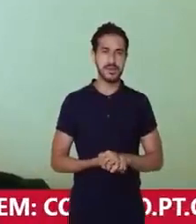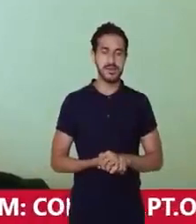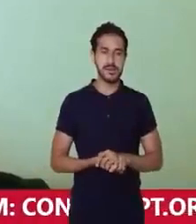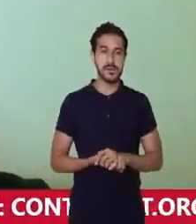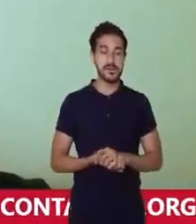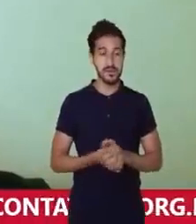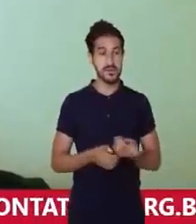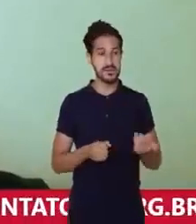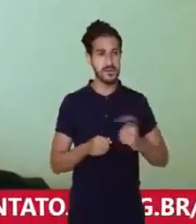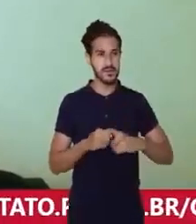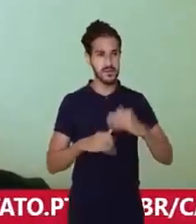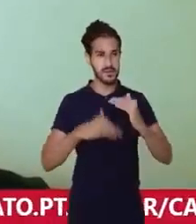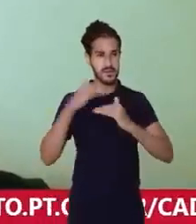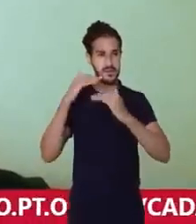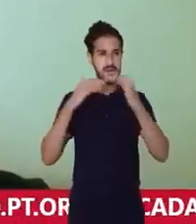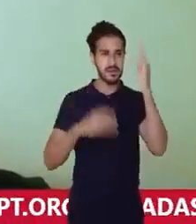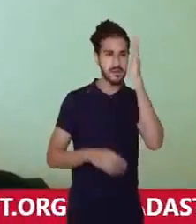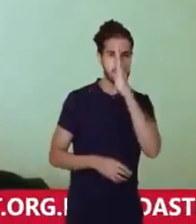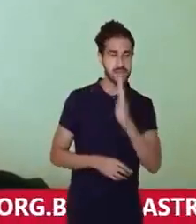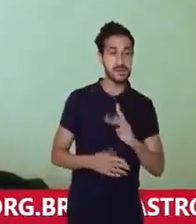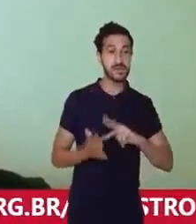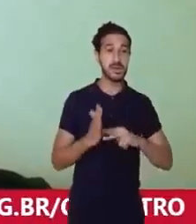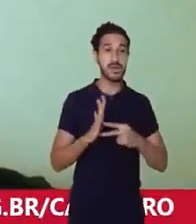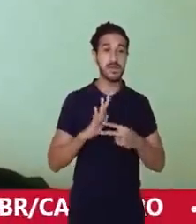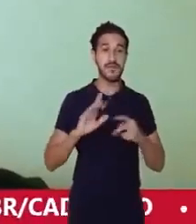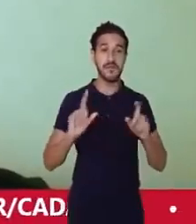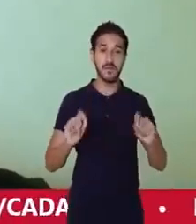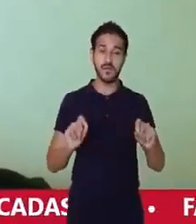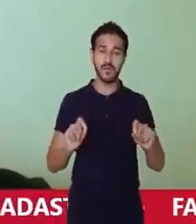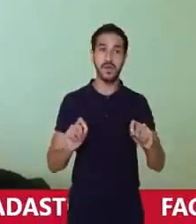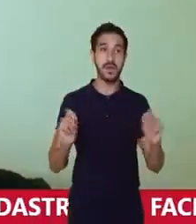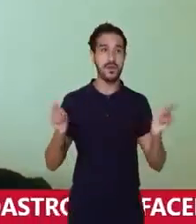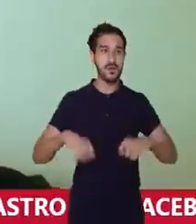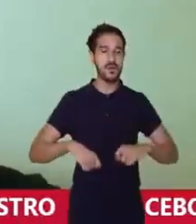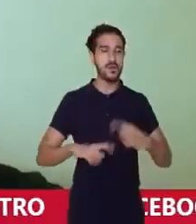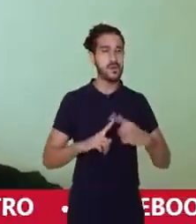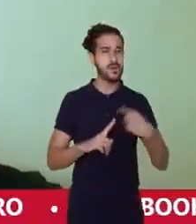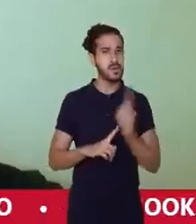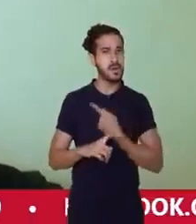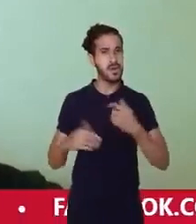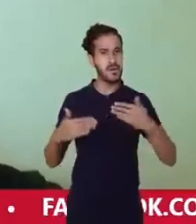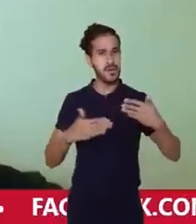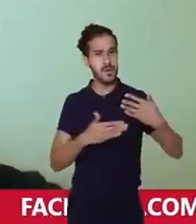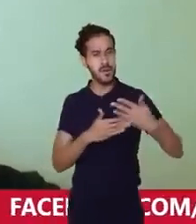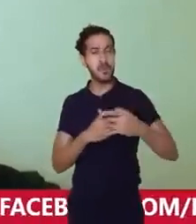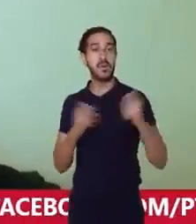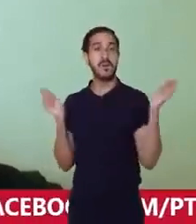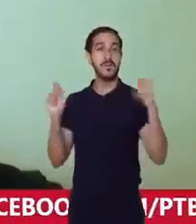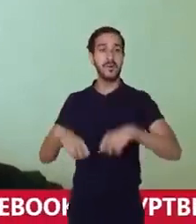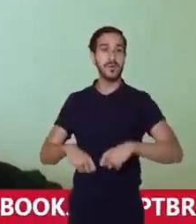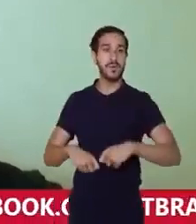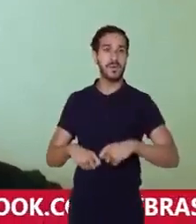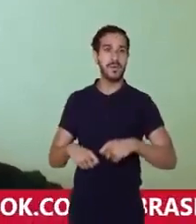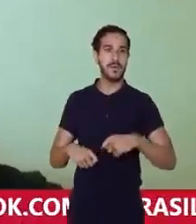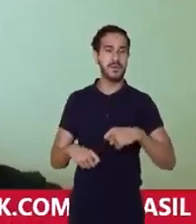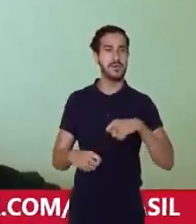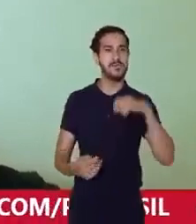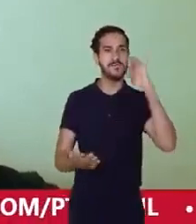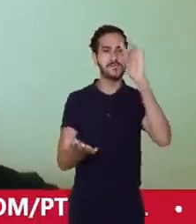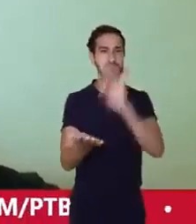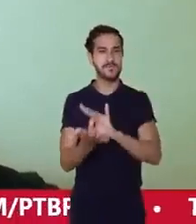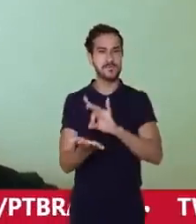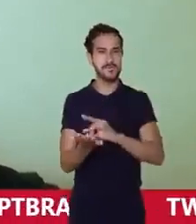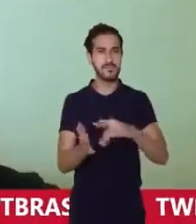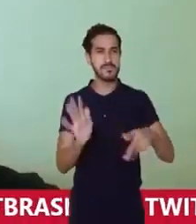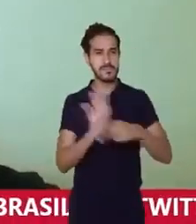Essa reconstrução do Brasil significa que é possível porque nós passamos a ter uma alternativa